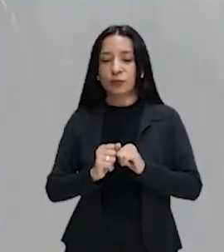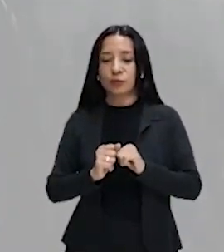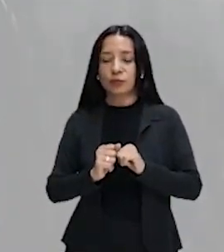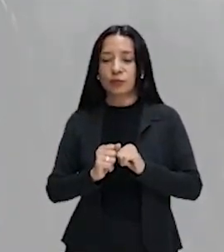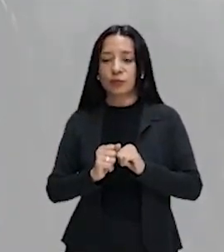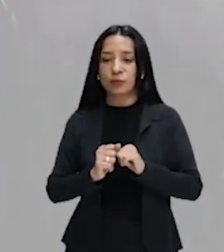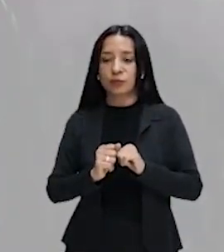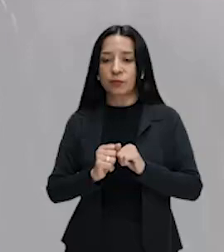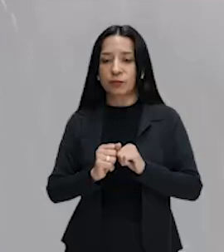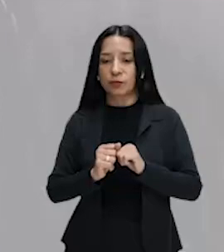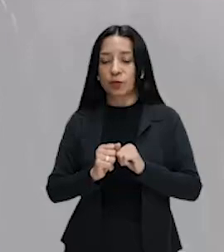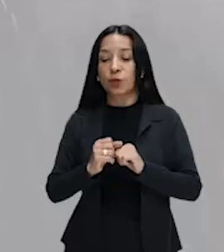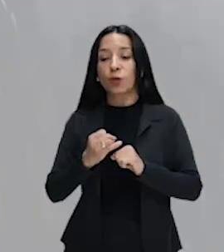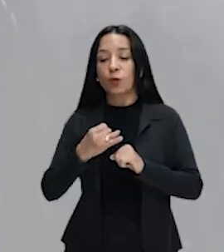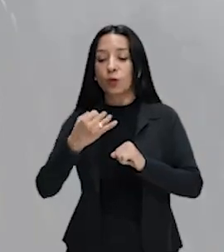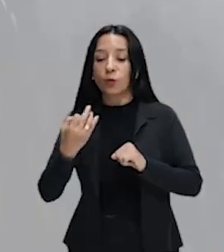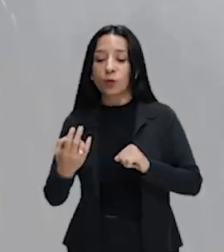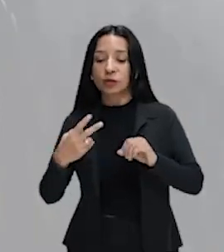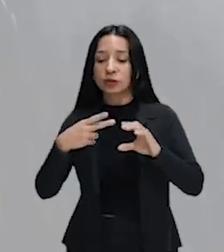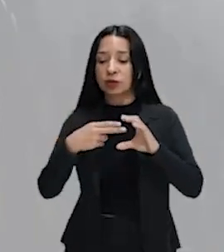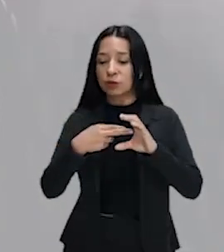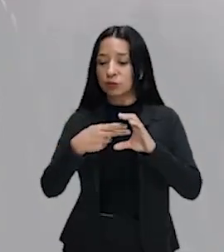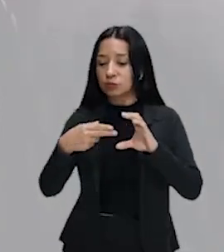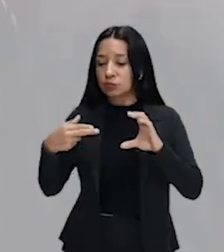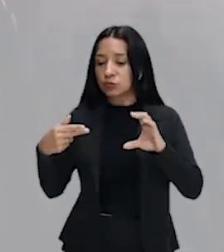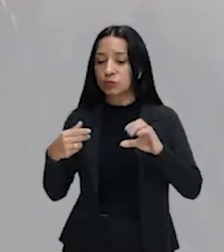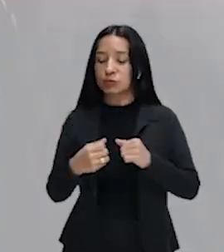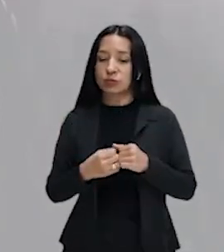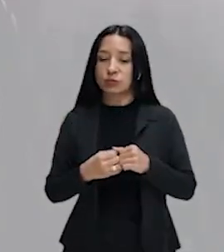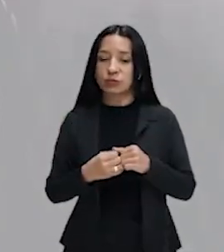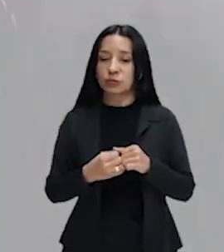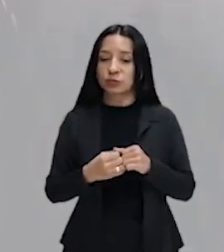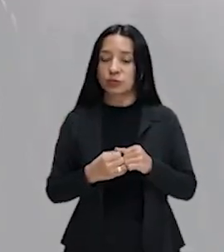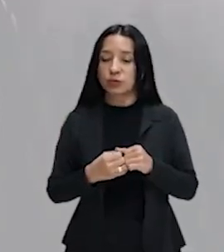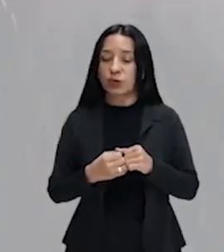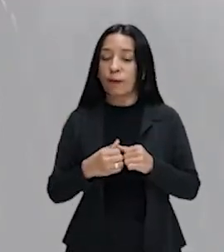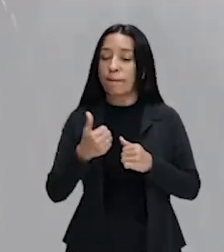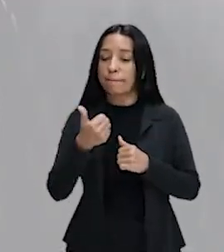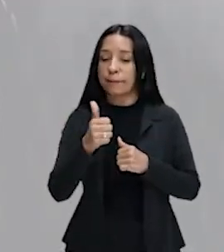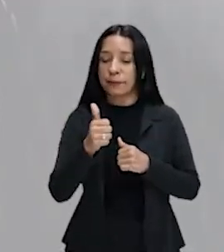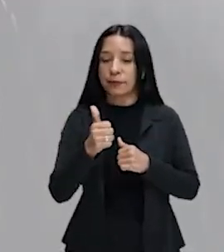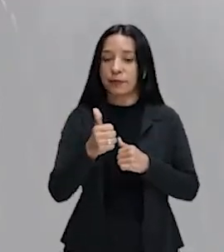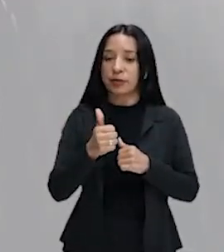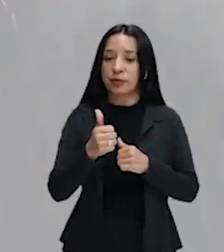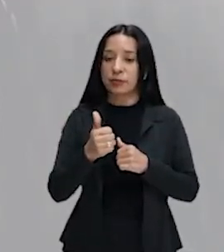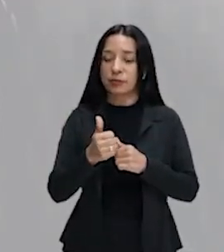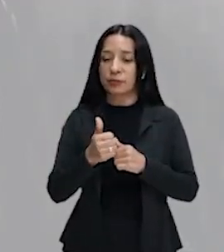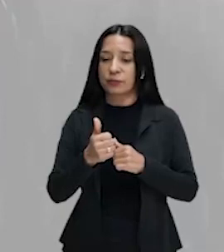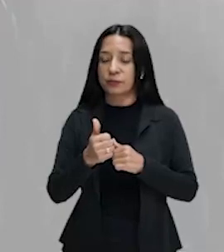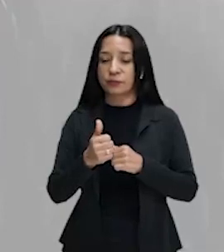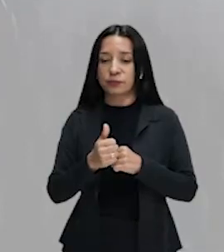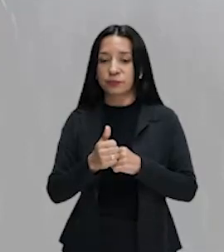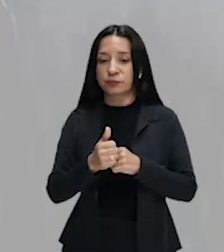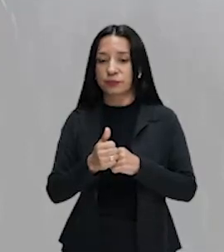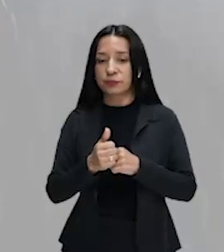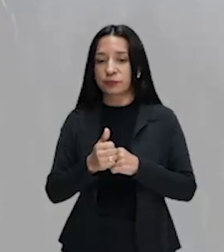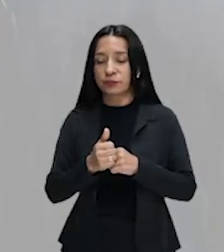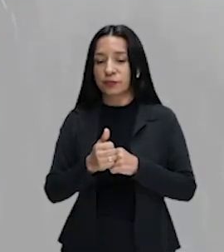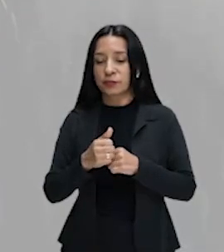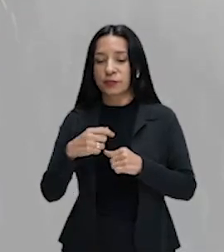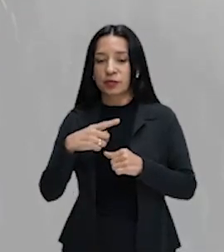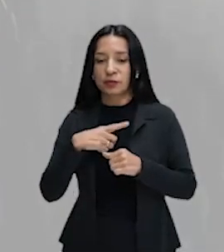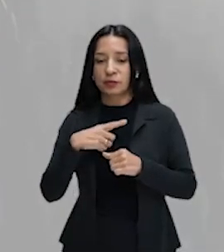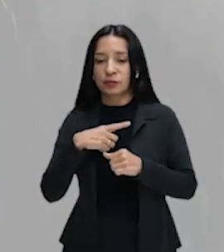entender melhor. Quais são os genótipos possíveis? Bem, o primeiro genótipo inclui a presença